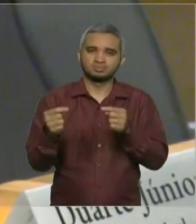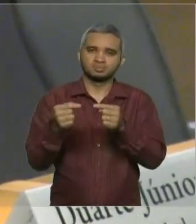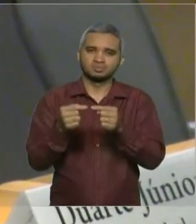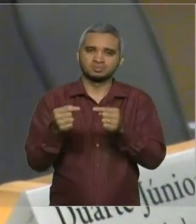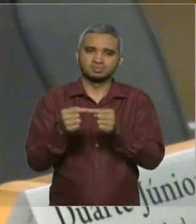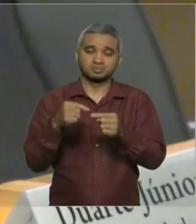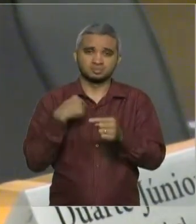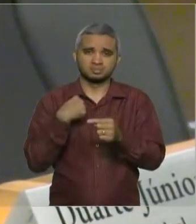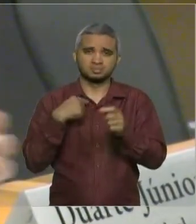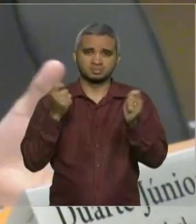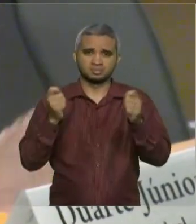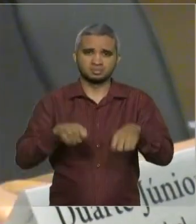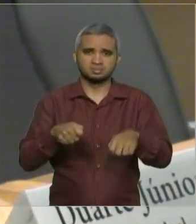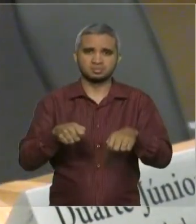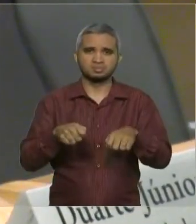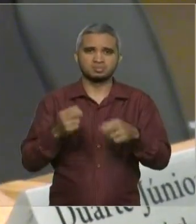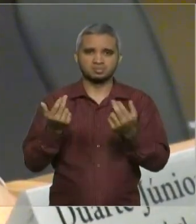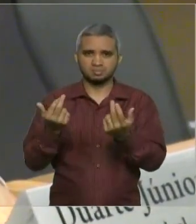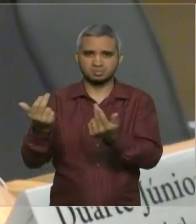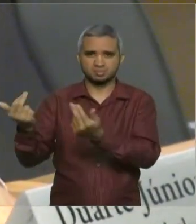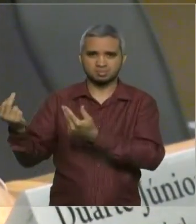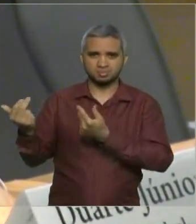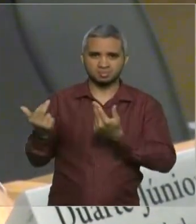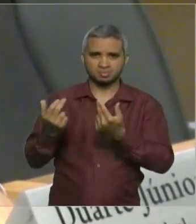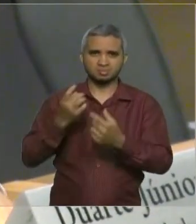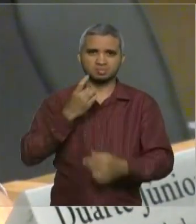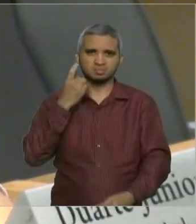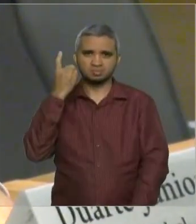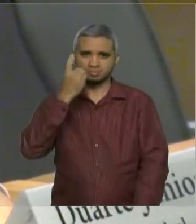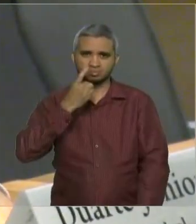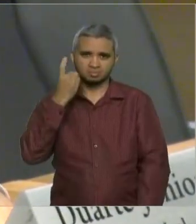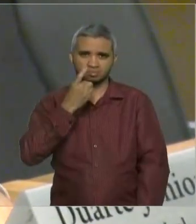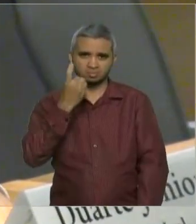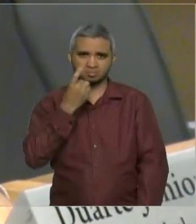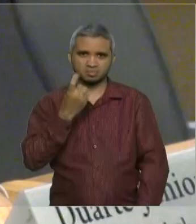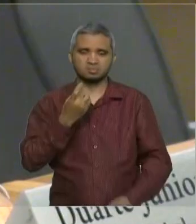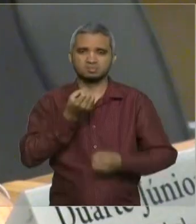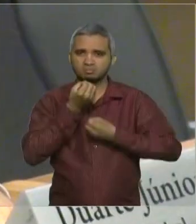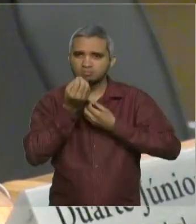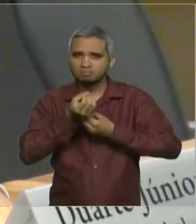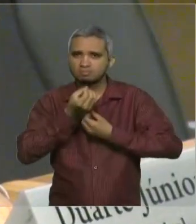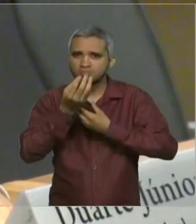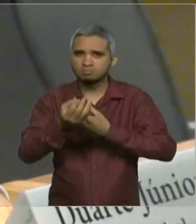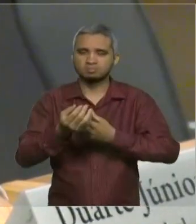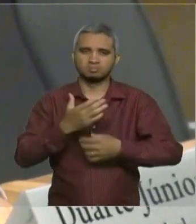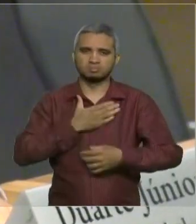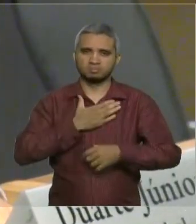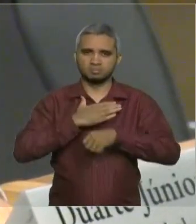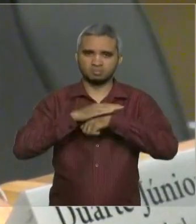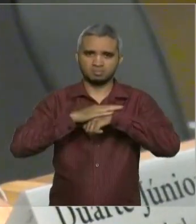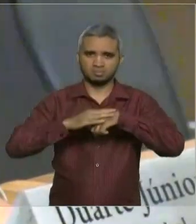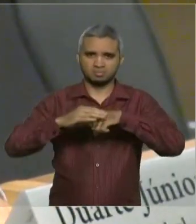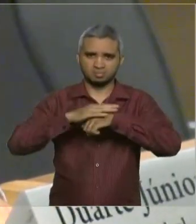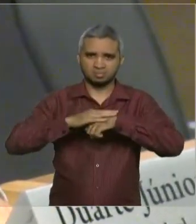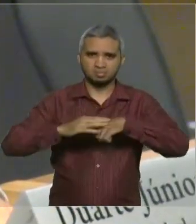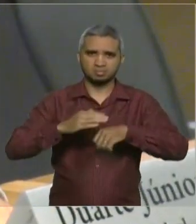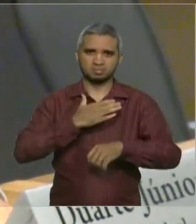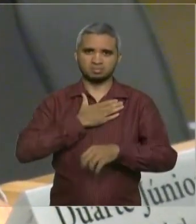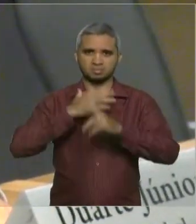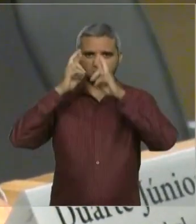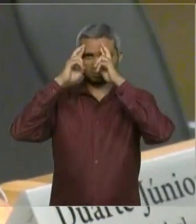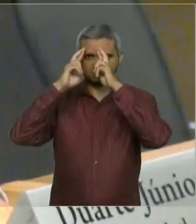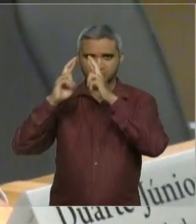também, assim como os colegas estão externar meu carinho, meu respeito pela deputada Andréia